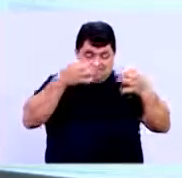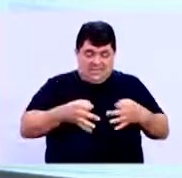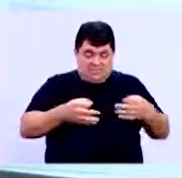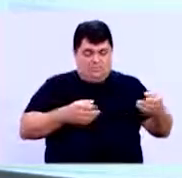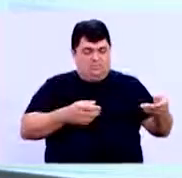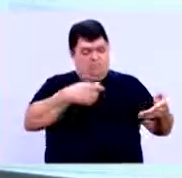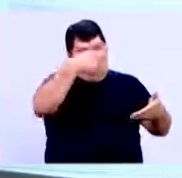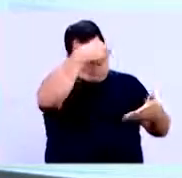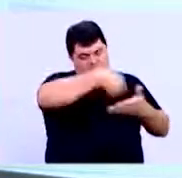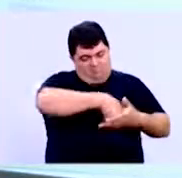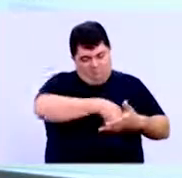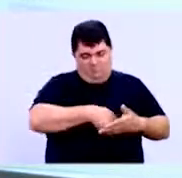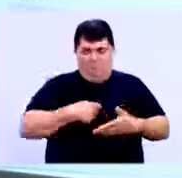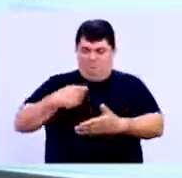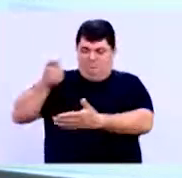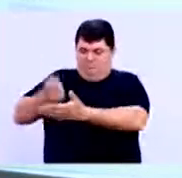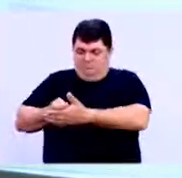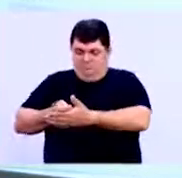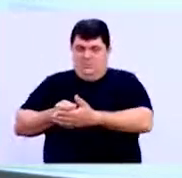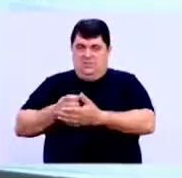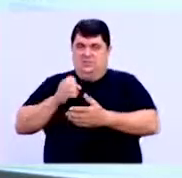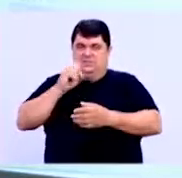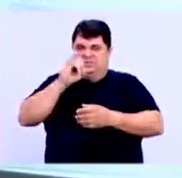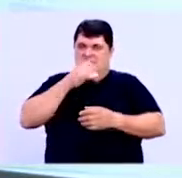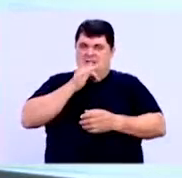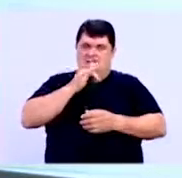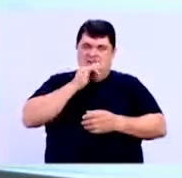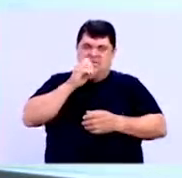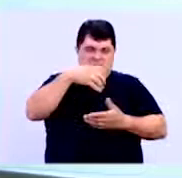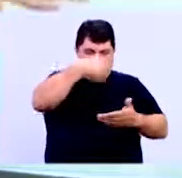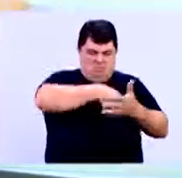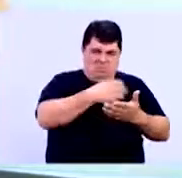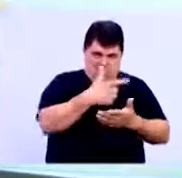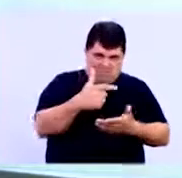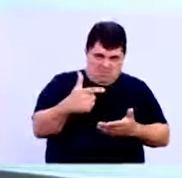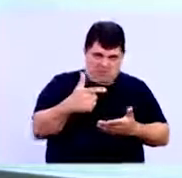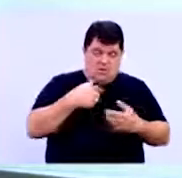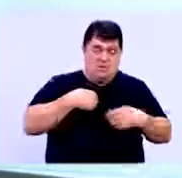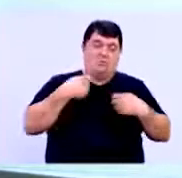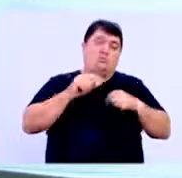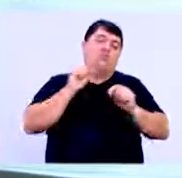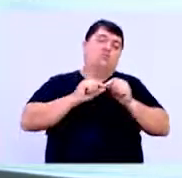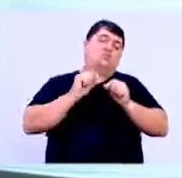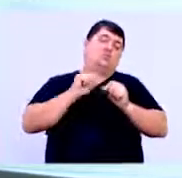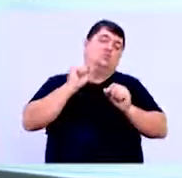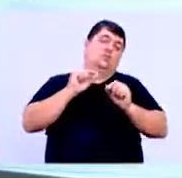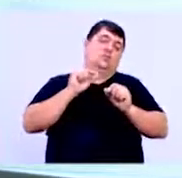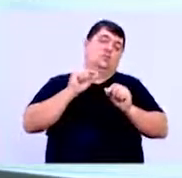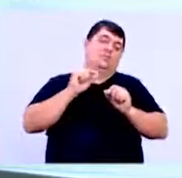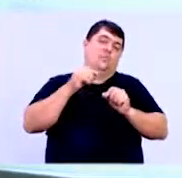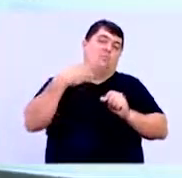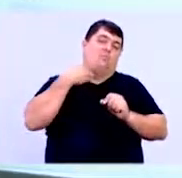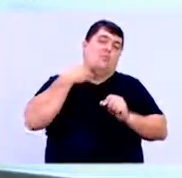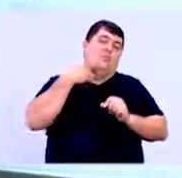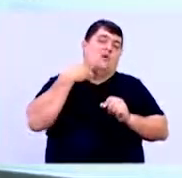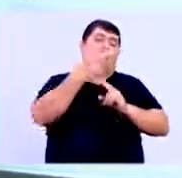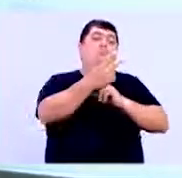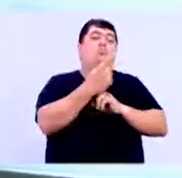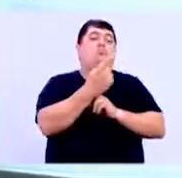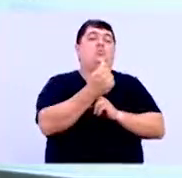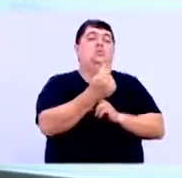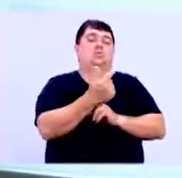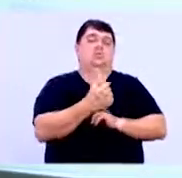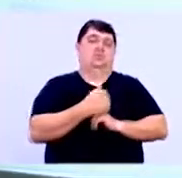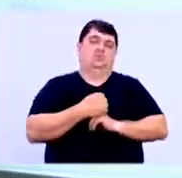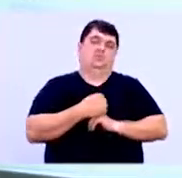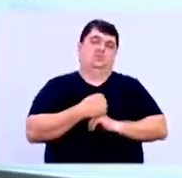de empréstimo. E se eu preciso tomar empréstimo, necessariamente eu preciso pagar juros. E se eu pago o juro, dependendo do contexto do empréstimo que eu